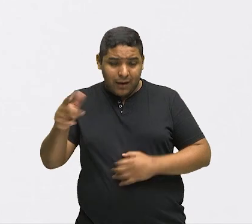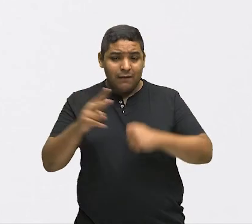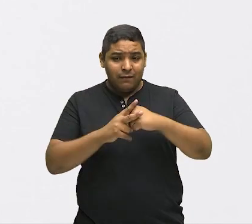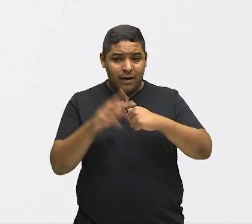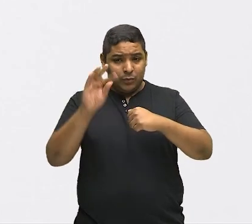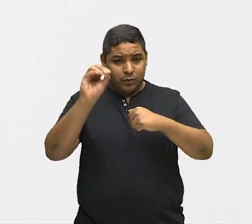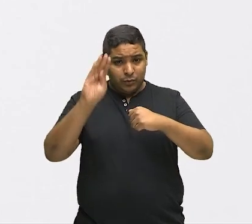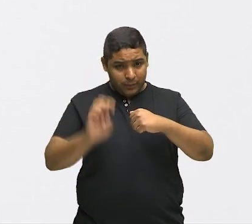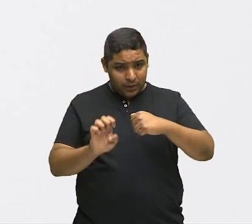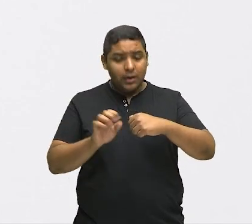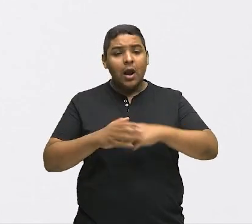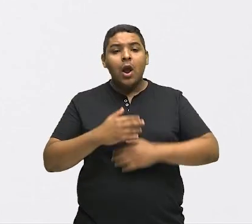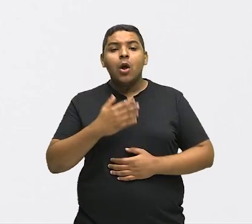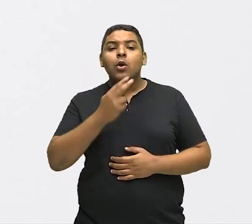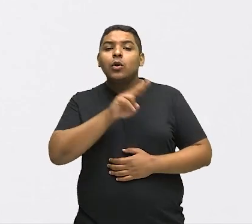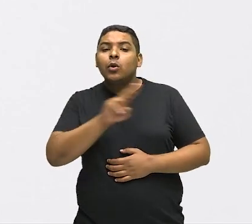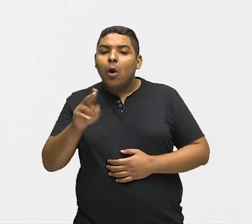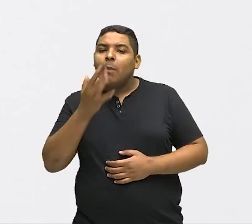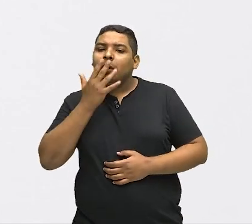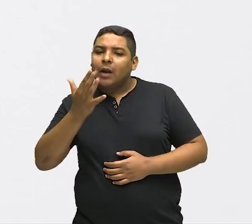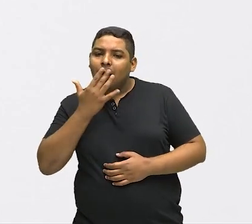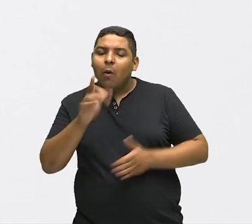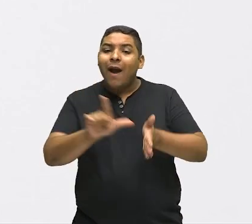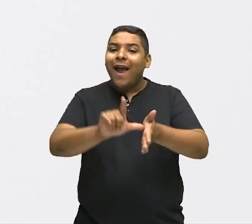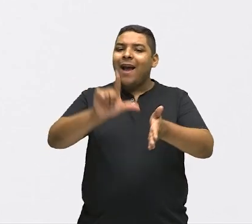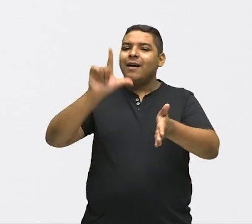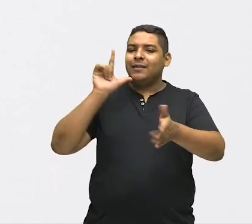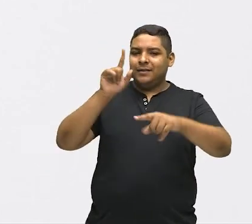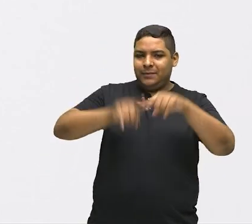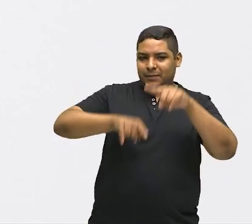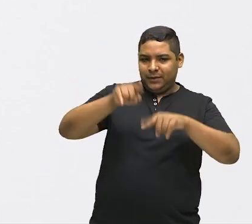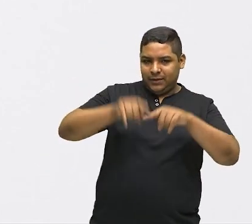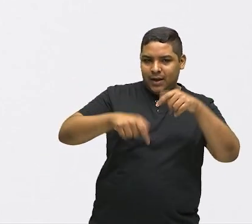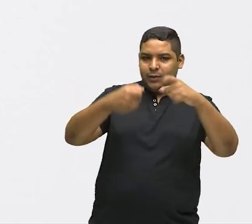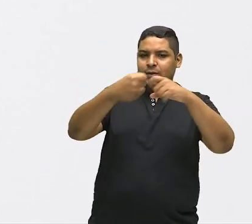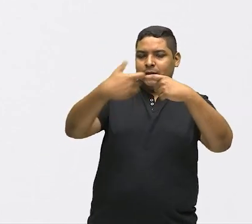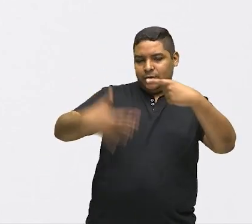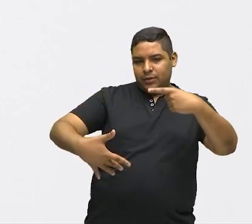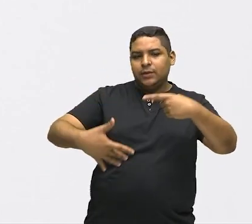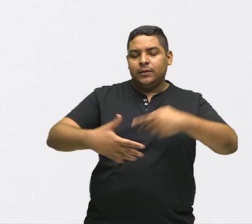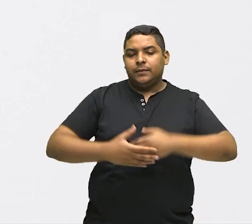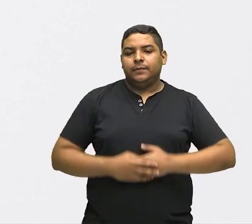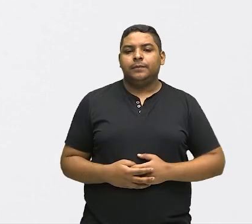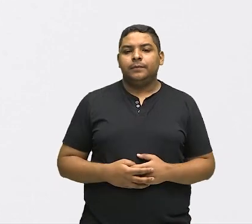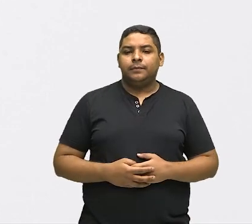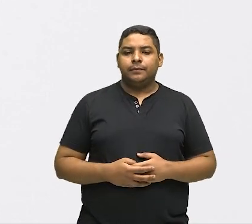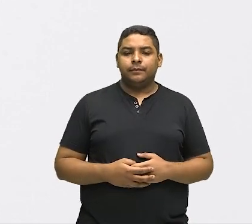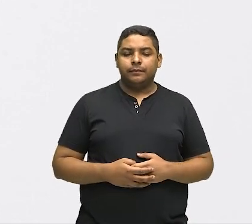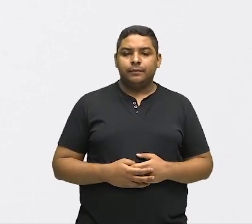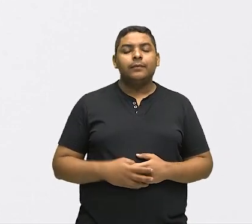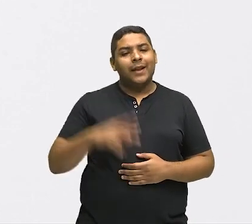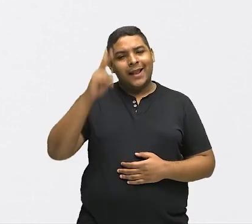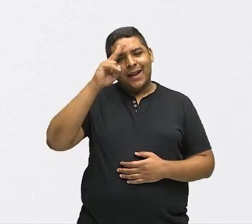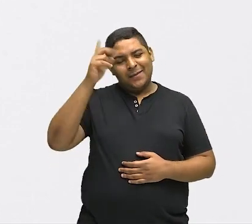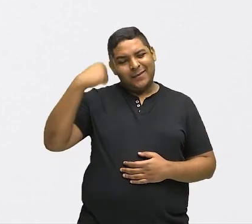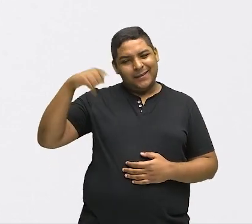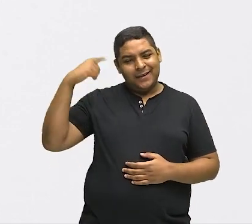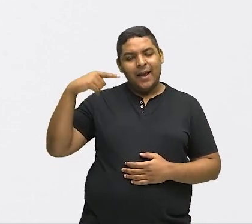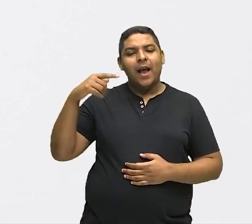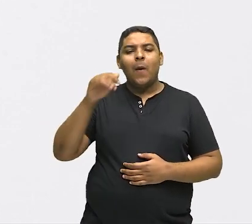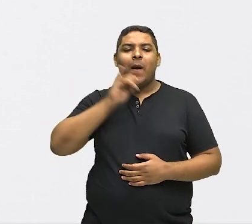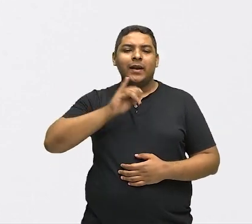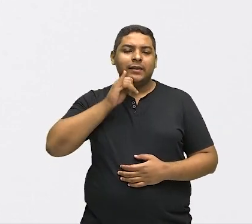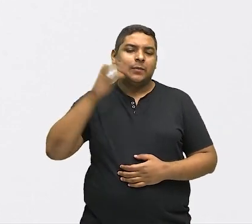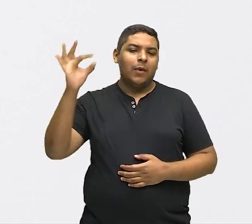deve aparecer antes do objeto que está sendo descrito. Como no exemplo vocês viram lá da abelha, né? Que ela é